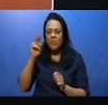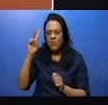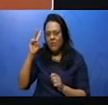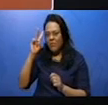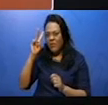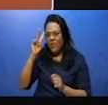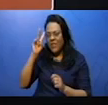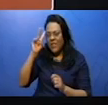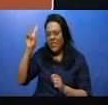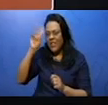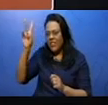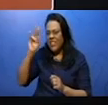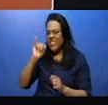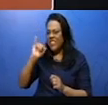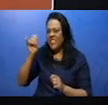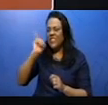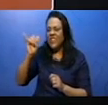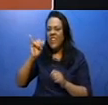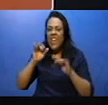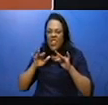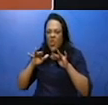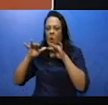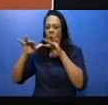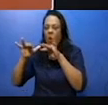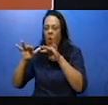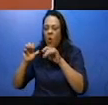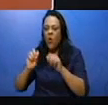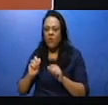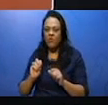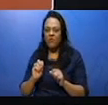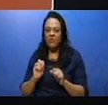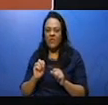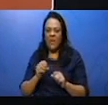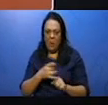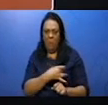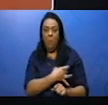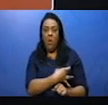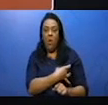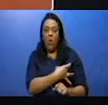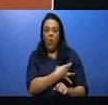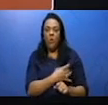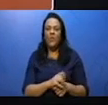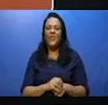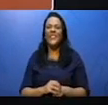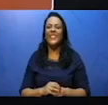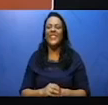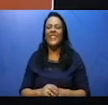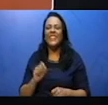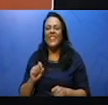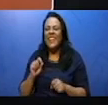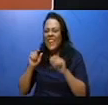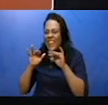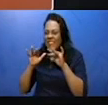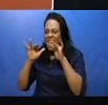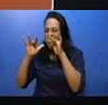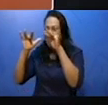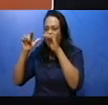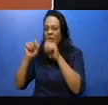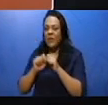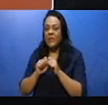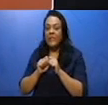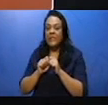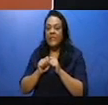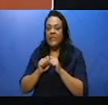As palavras terror e horror vêm do latim e significam, o terror significa